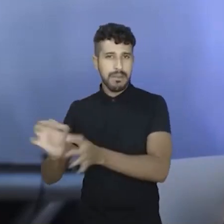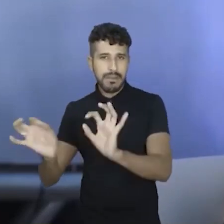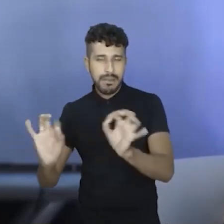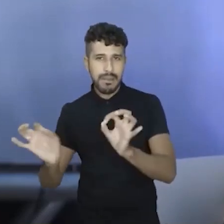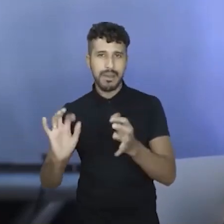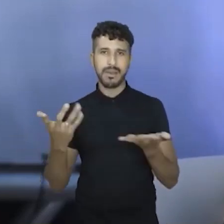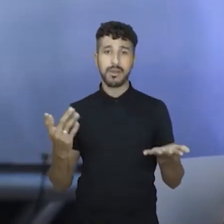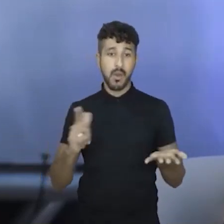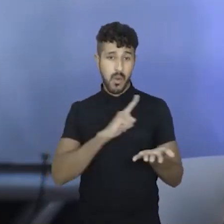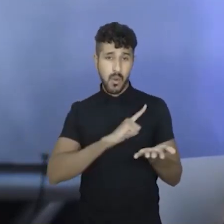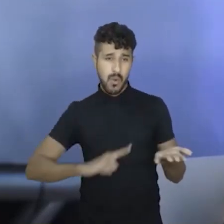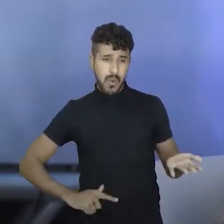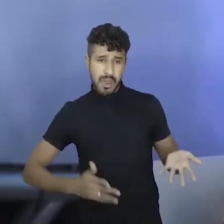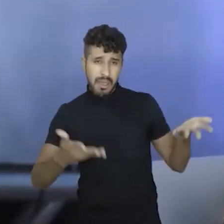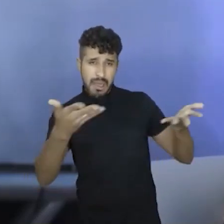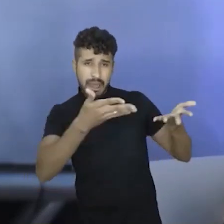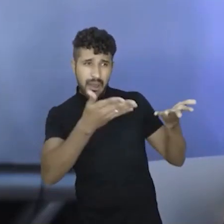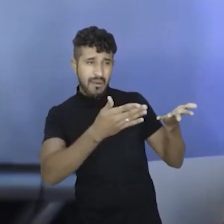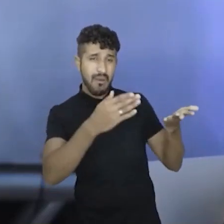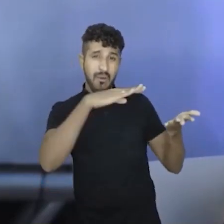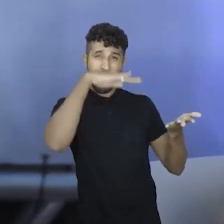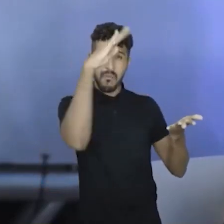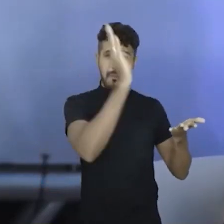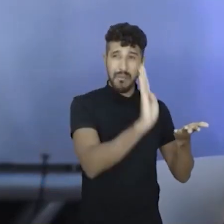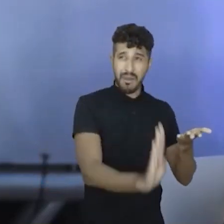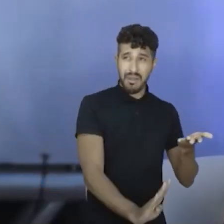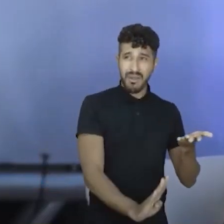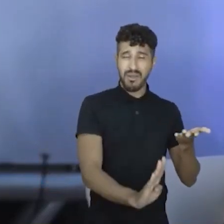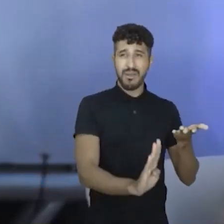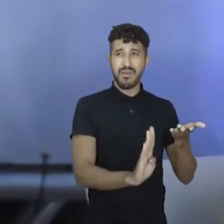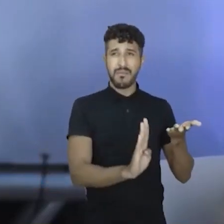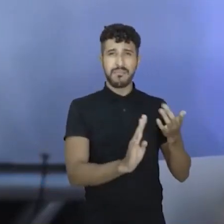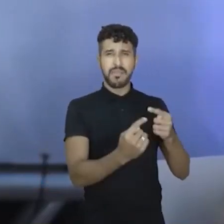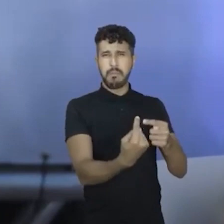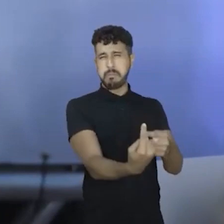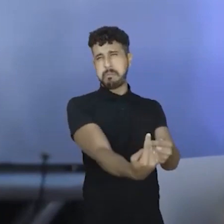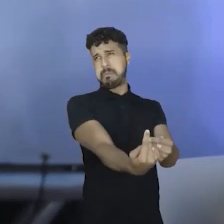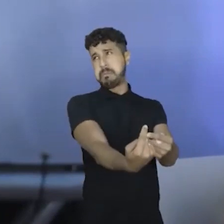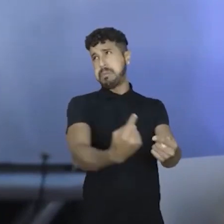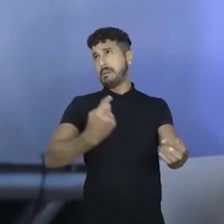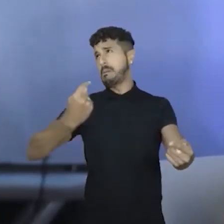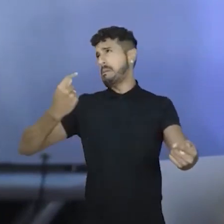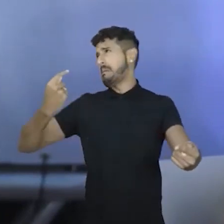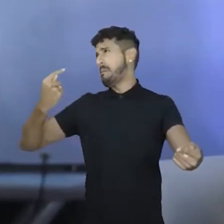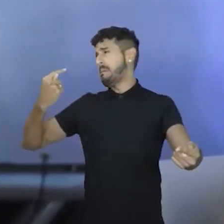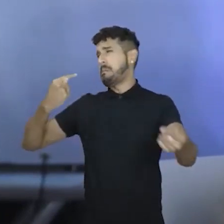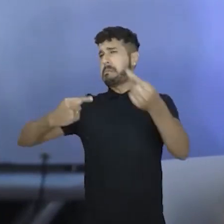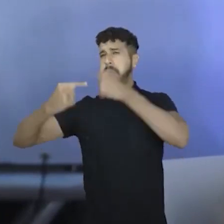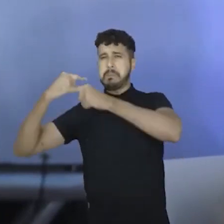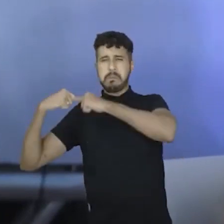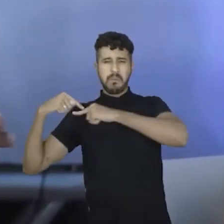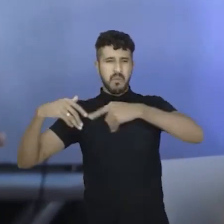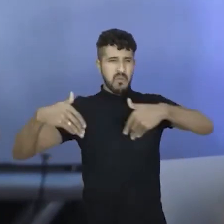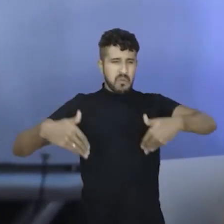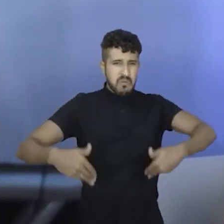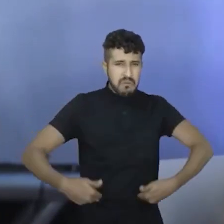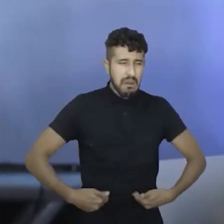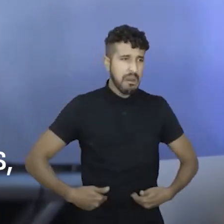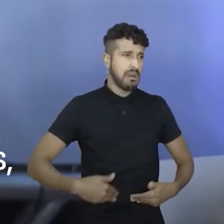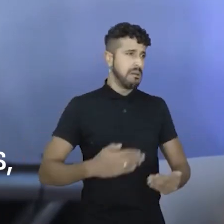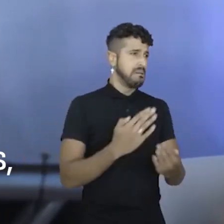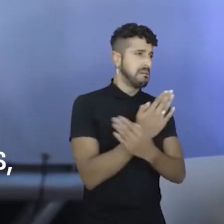o atual governo colocou o Brasil numa máquina do tempo rumo ao passado. Fome,